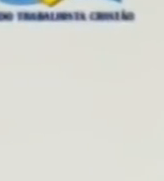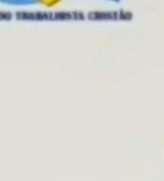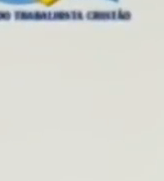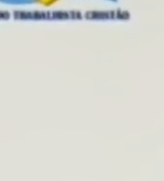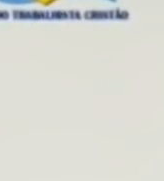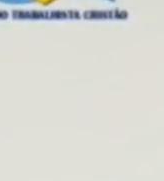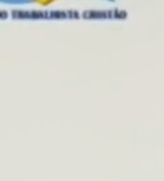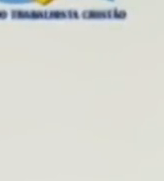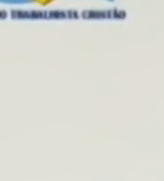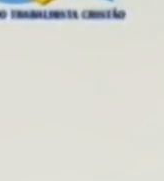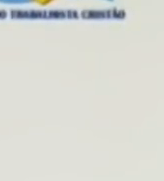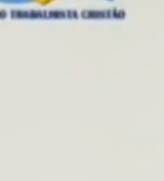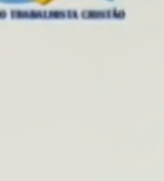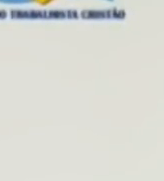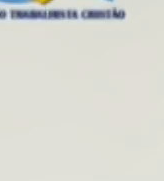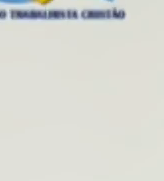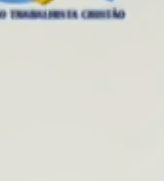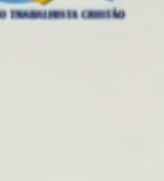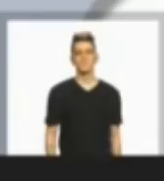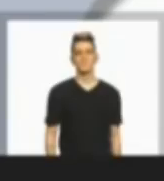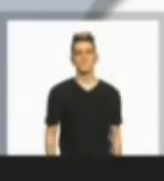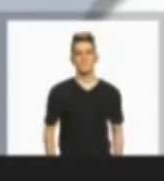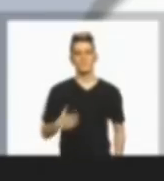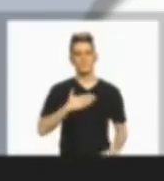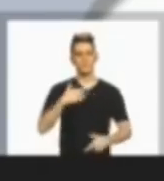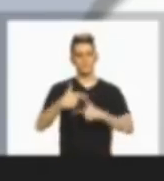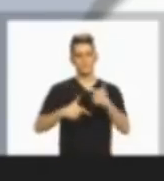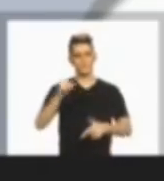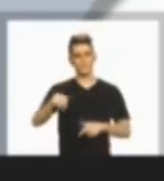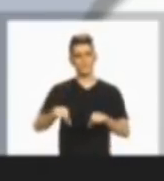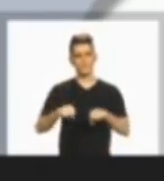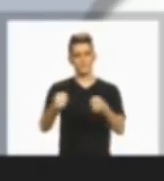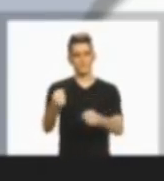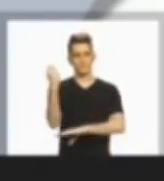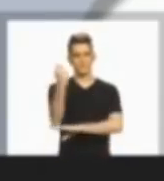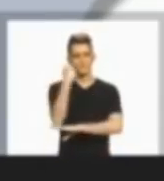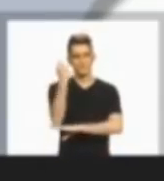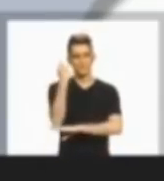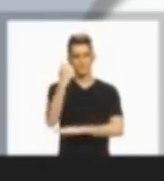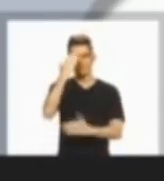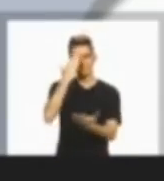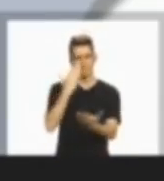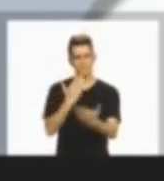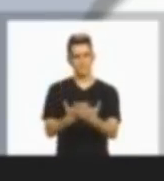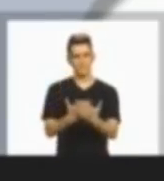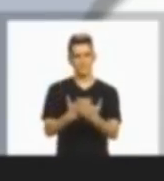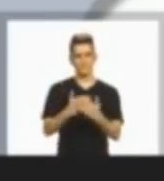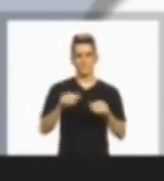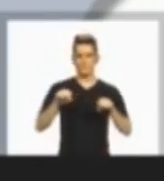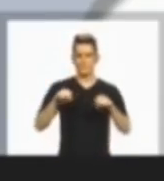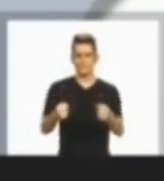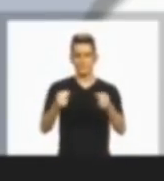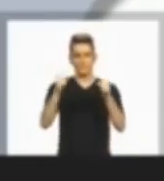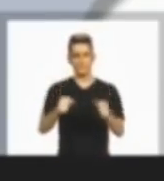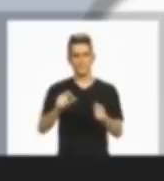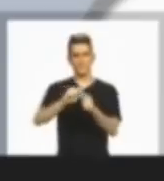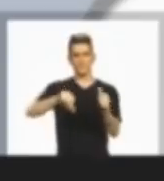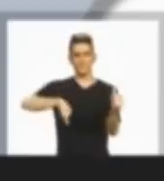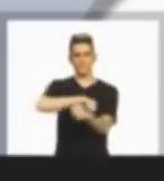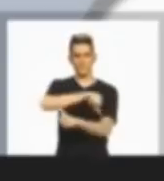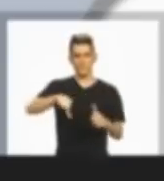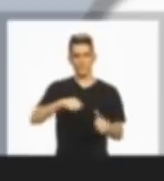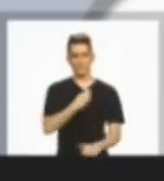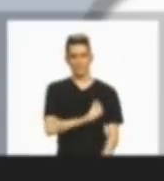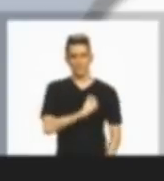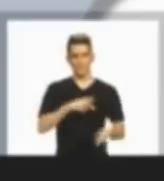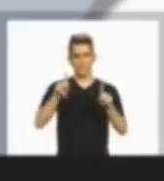federais da coligação Rio Grande Vencedor. Meu trabalho é na defesa do Rio Grande. Acredito que com garra e dedicação podemos fazer as mudanças